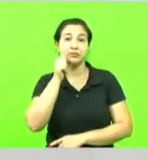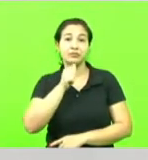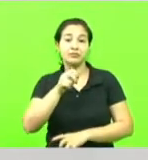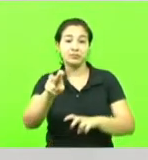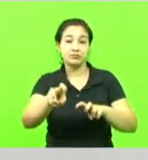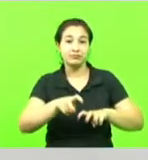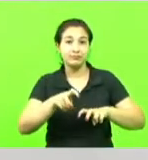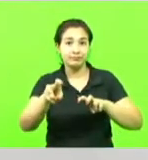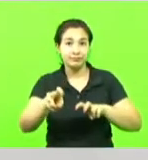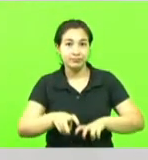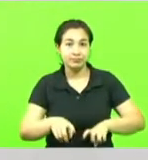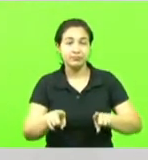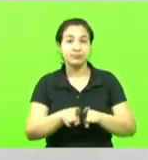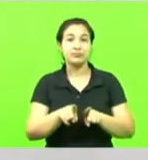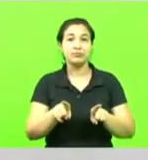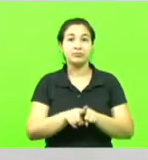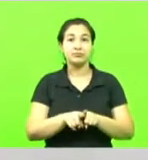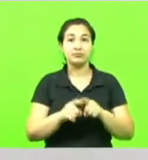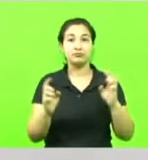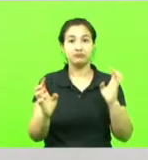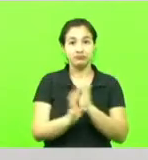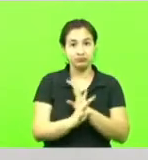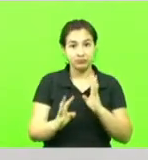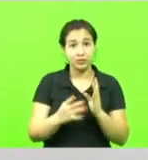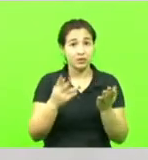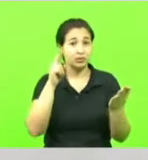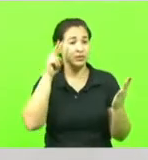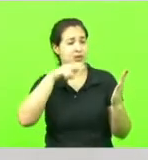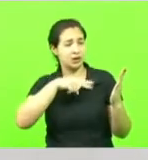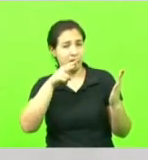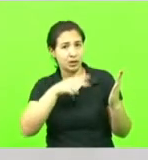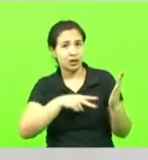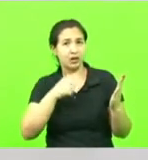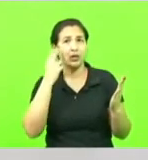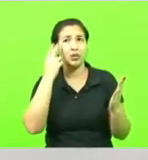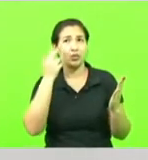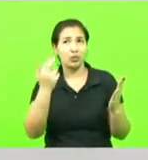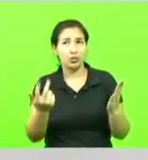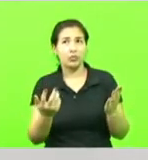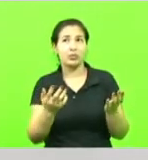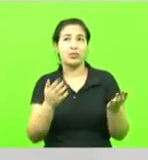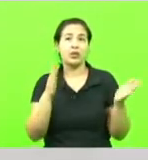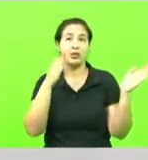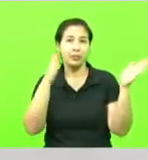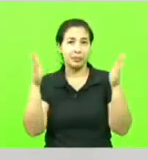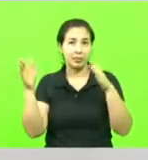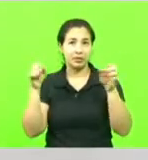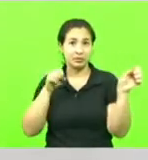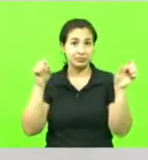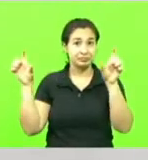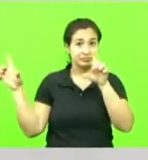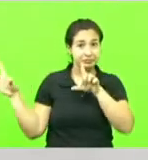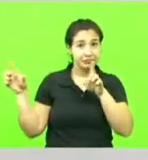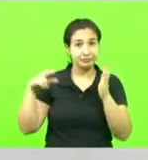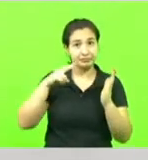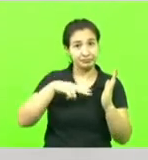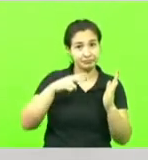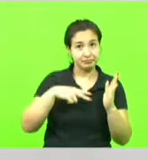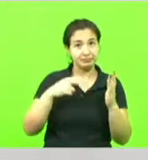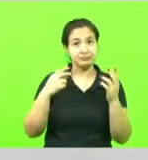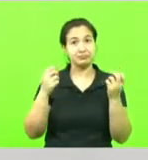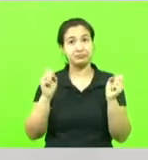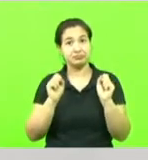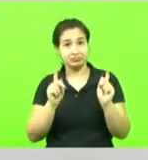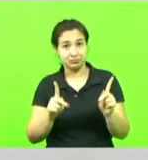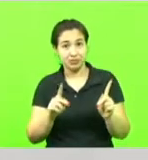e cidade em Santa Catarina. Daí tu lê isso aqui, porque é isso aqui que passa aqui no telão, né, quando está sendo lido, aí a pessoa